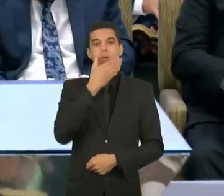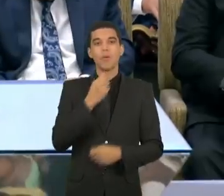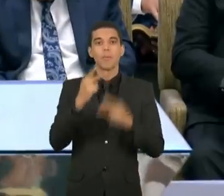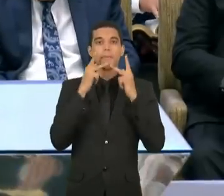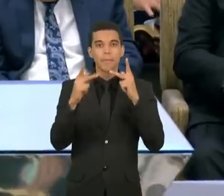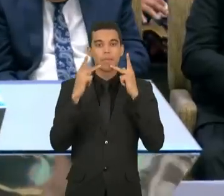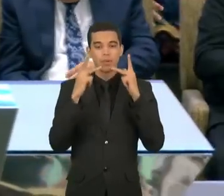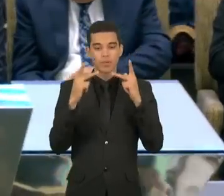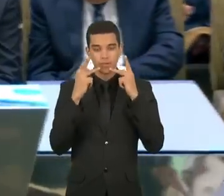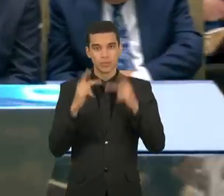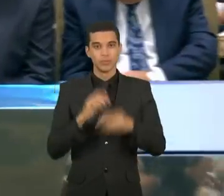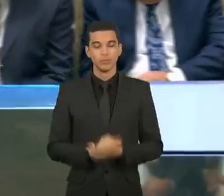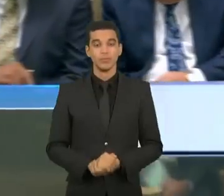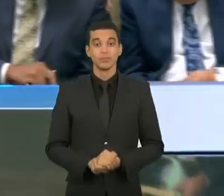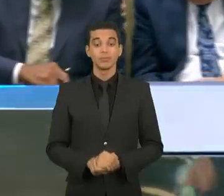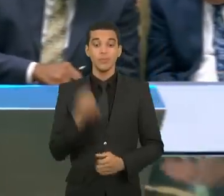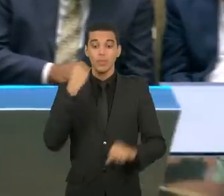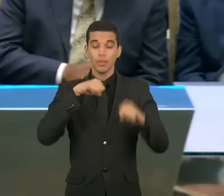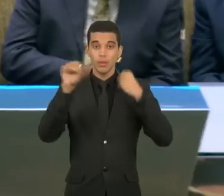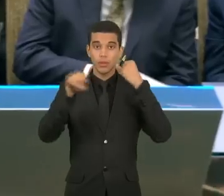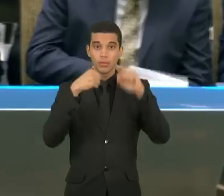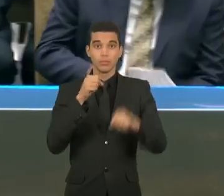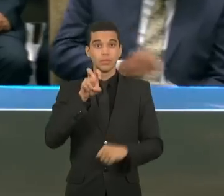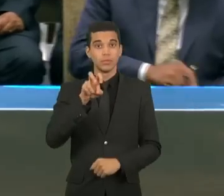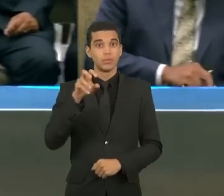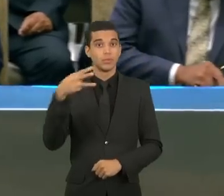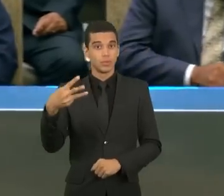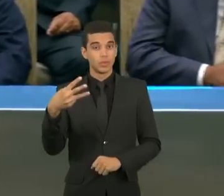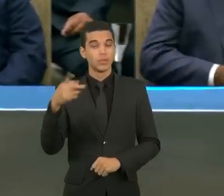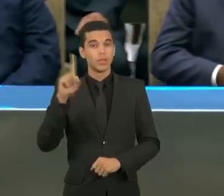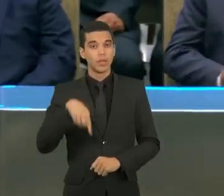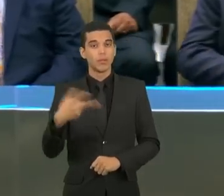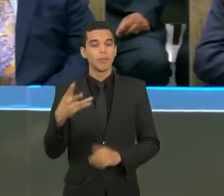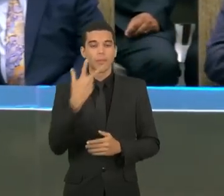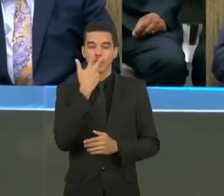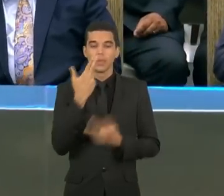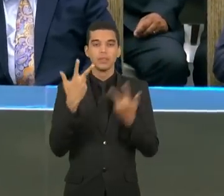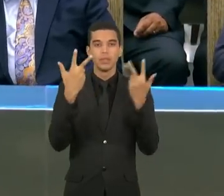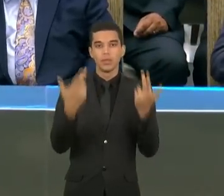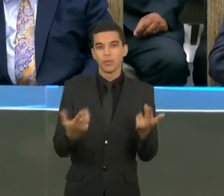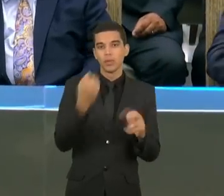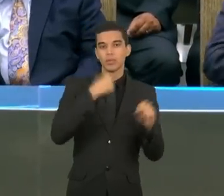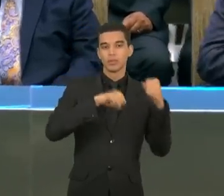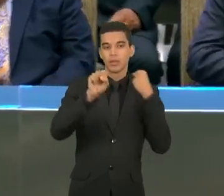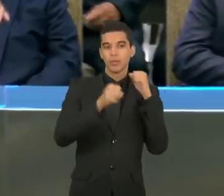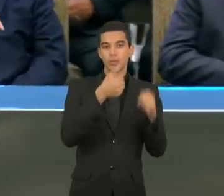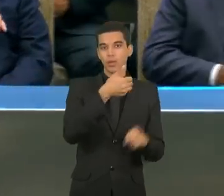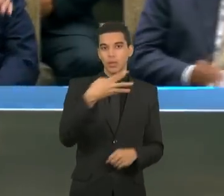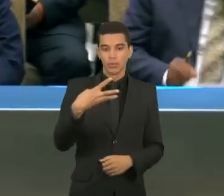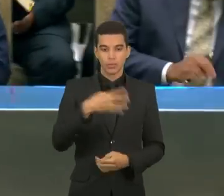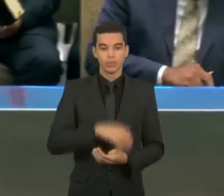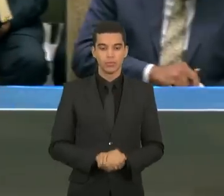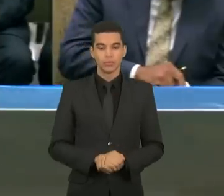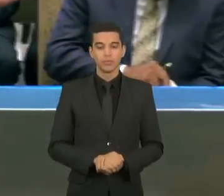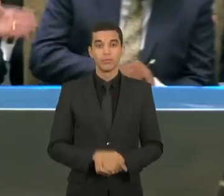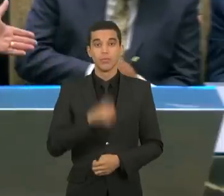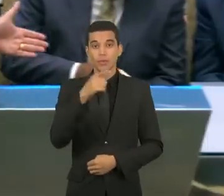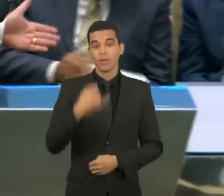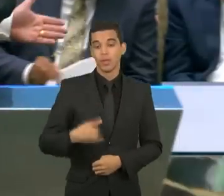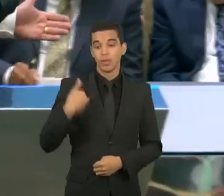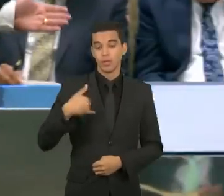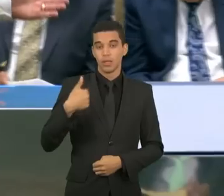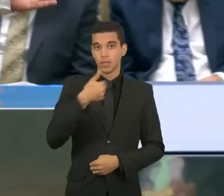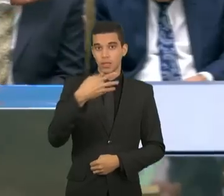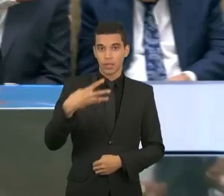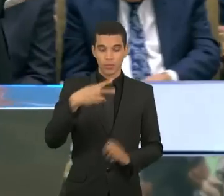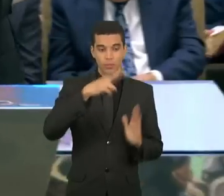Salmo 53, ele é a reprodução do Salmo 14. Se você tem até 14 anos, você lê o Salmo 14.